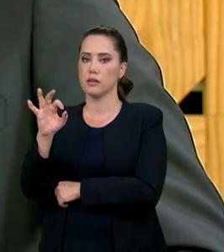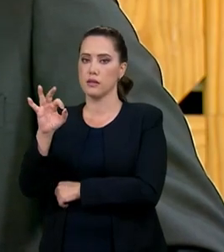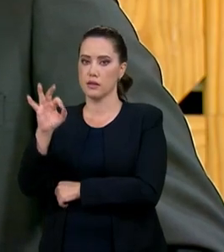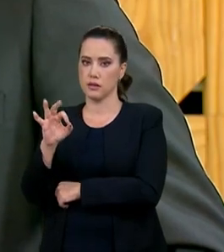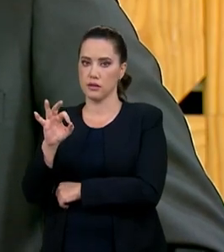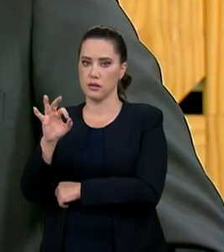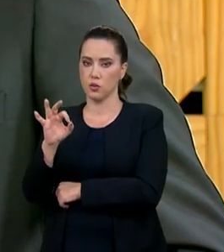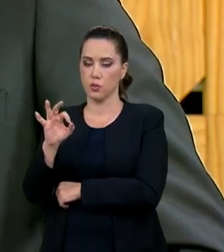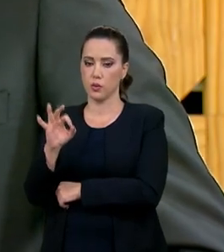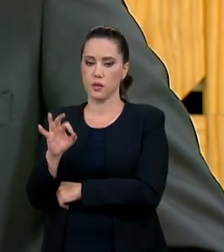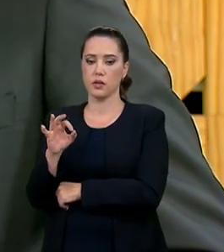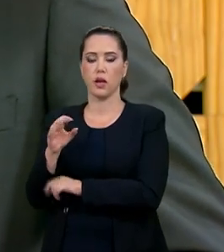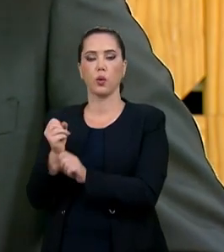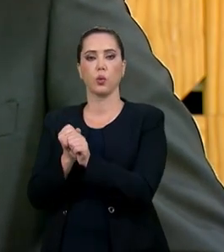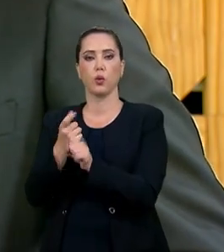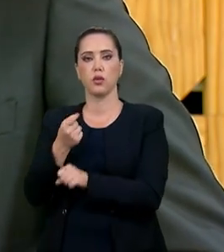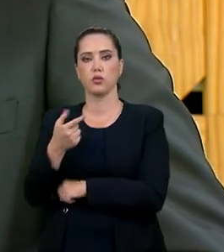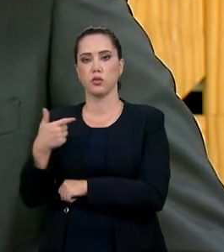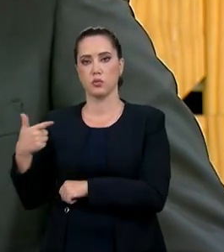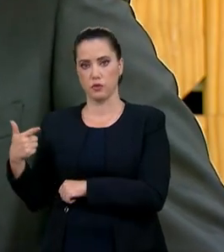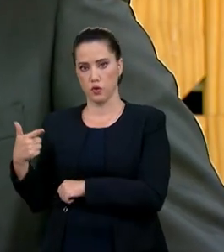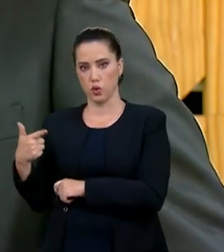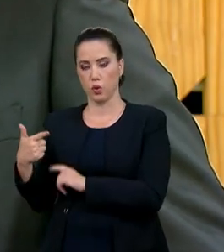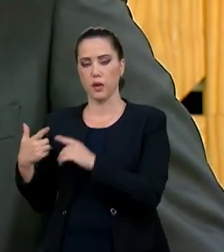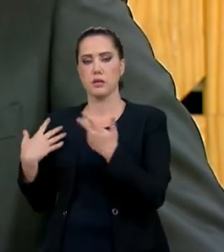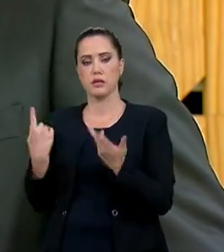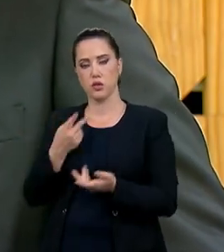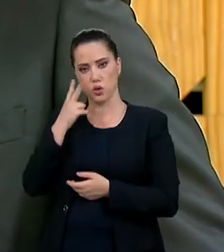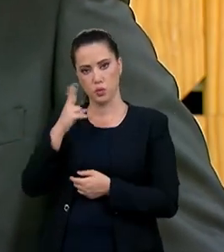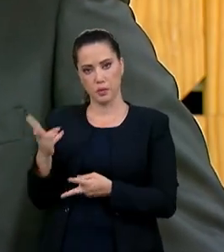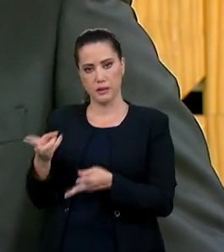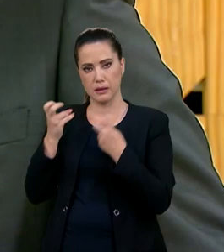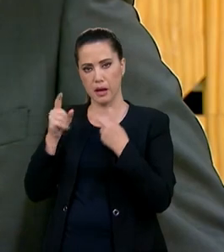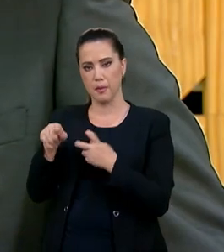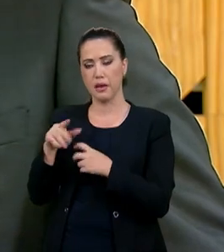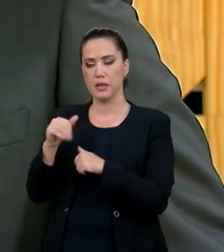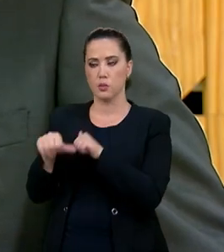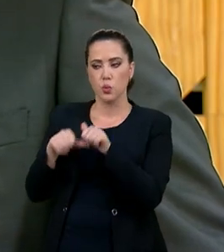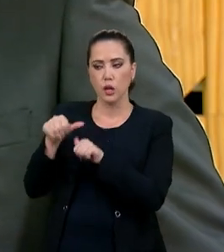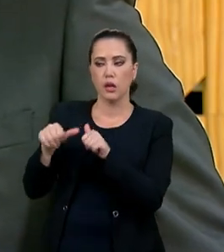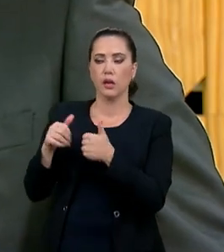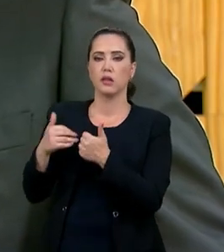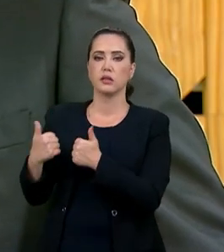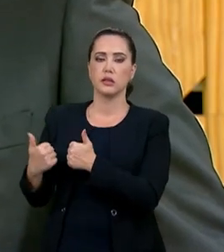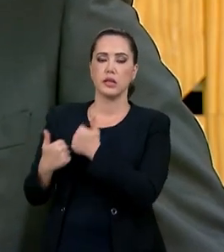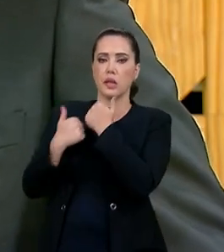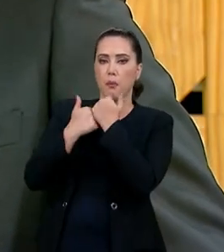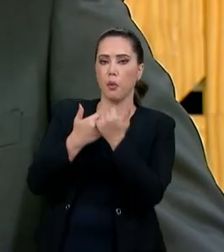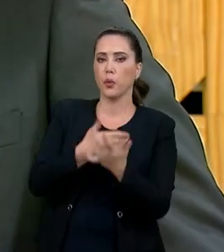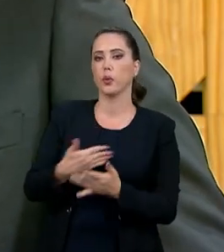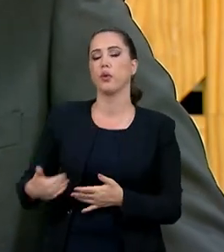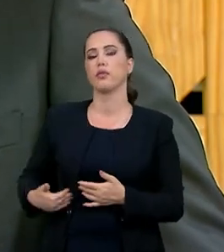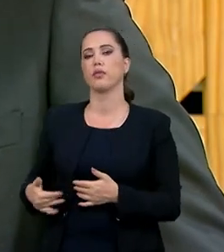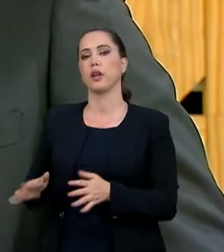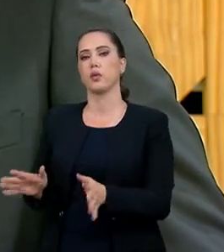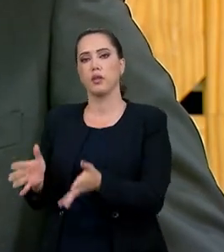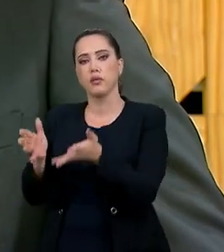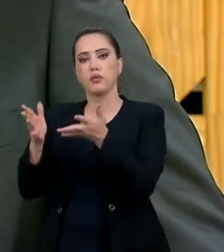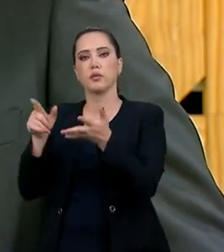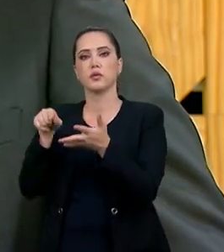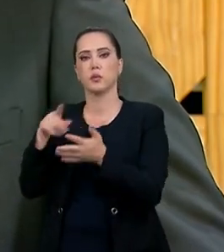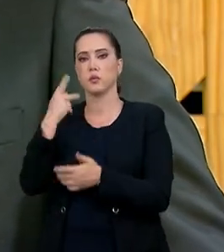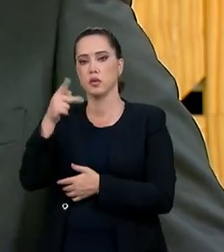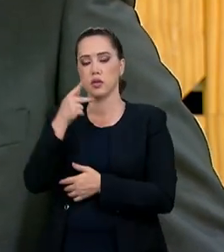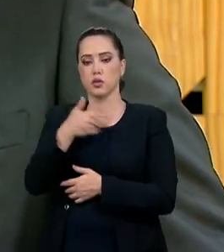2022. Essas mudanças todas e esse apoio do Estado, que acaba sendo um indutor de políticas públicas no